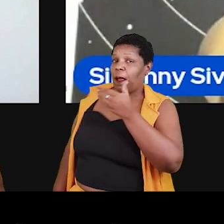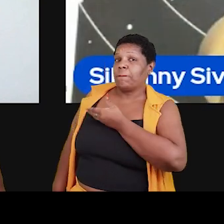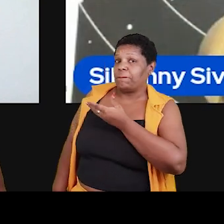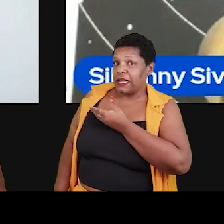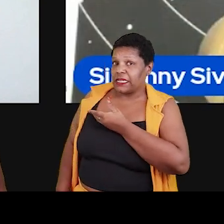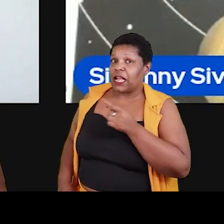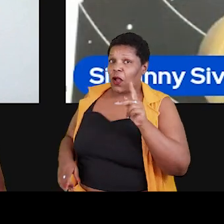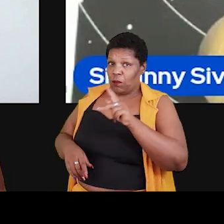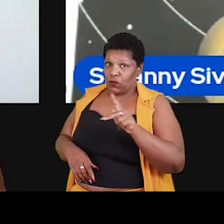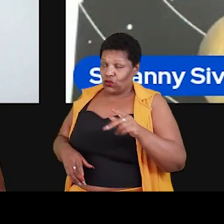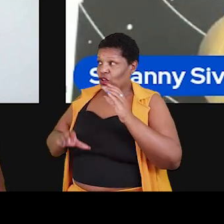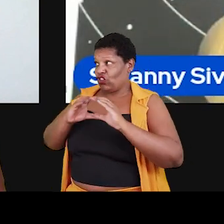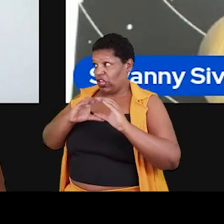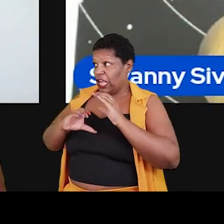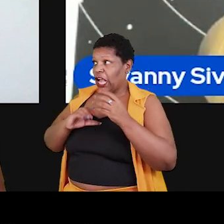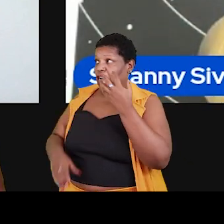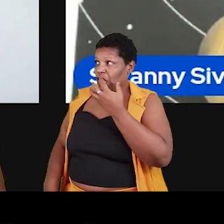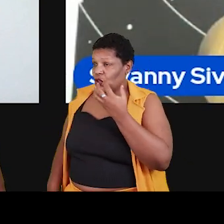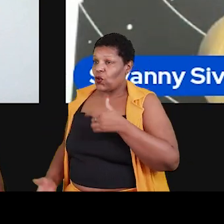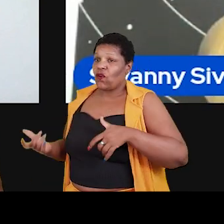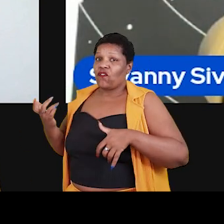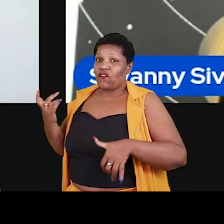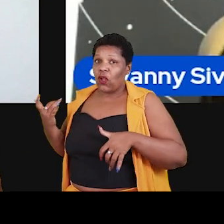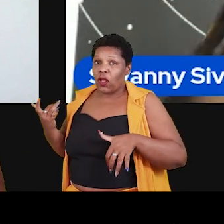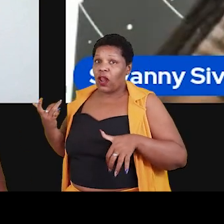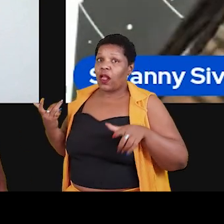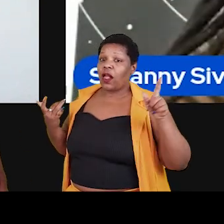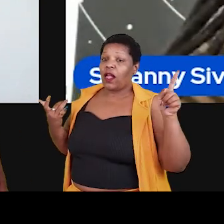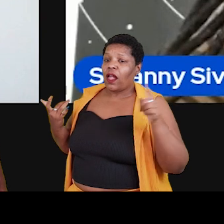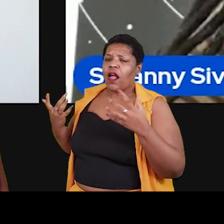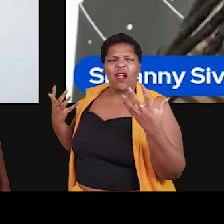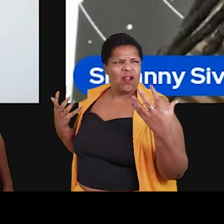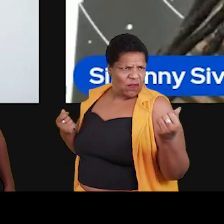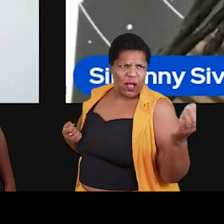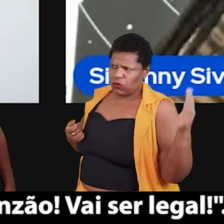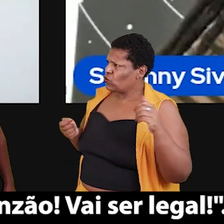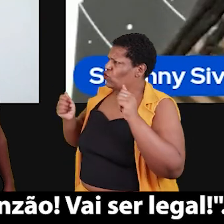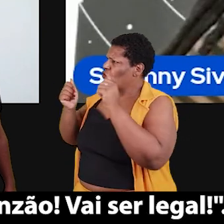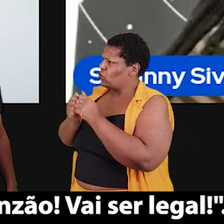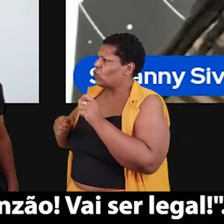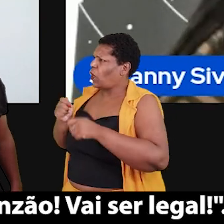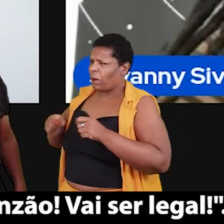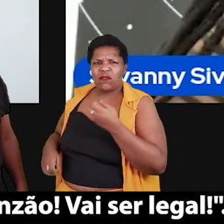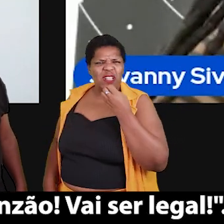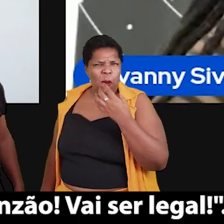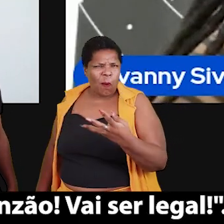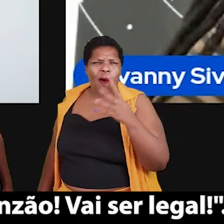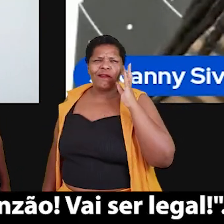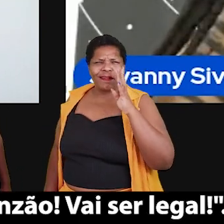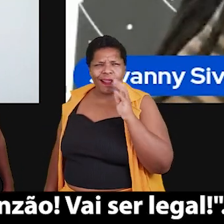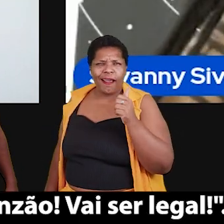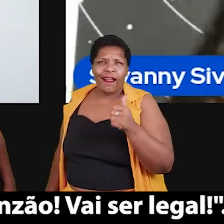era professora de canto e violão, para fazer. Eu falei, Dri, vamos fazer uma banda com eles, vai dar bonzão, vai ser